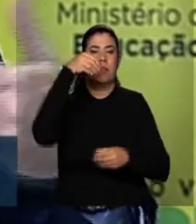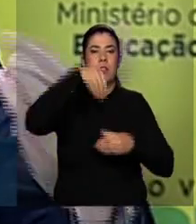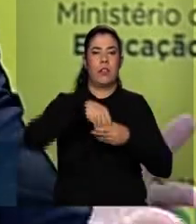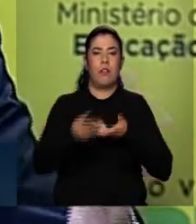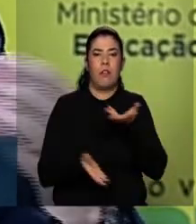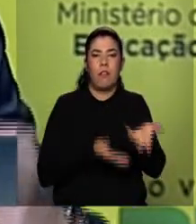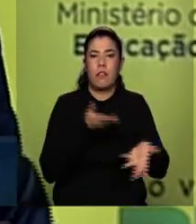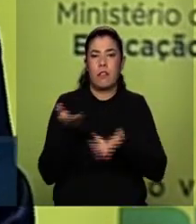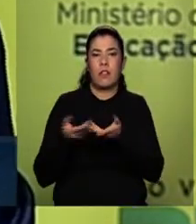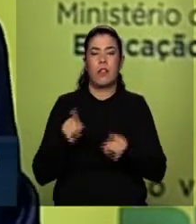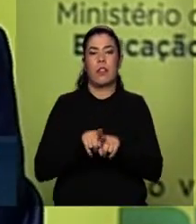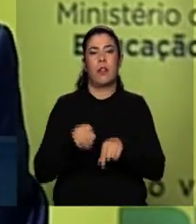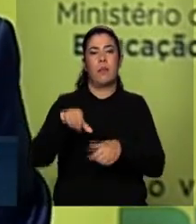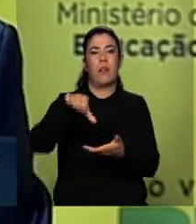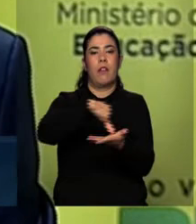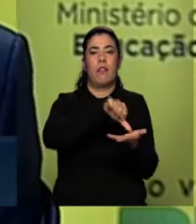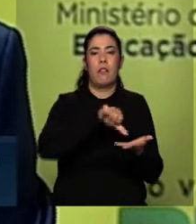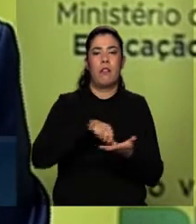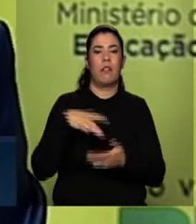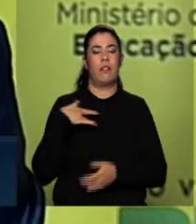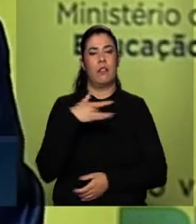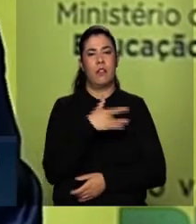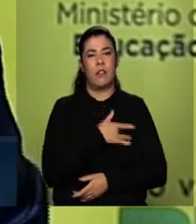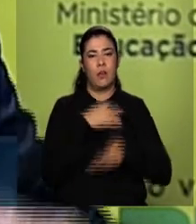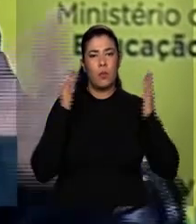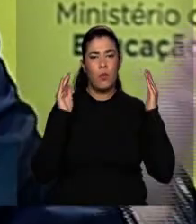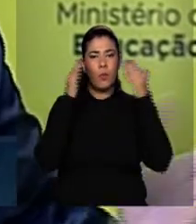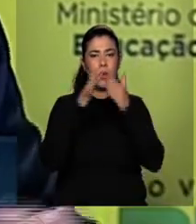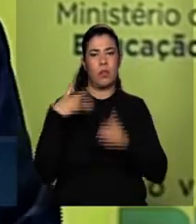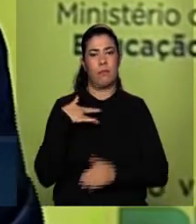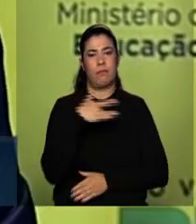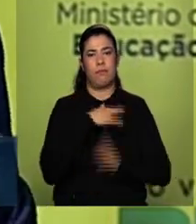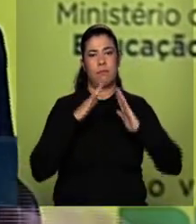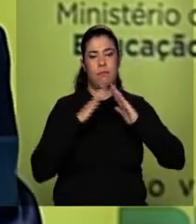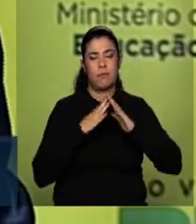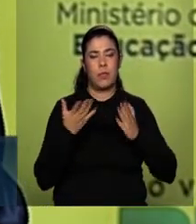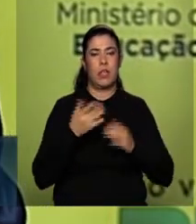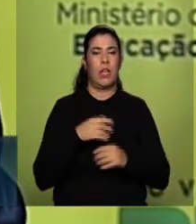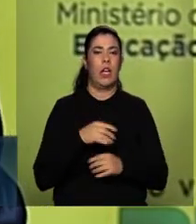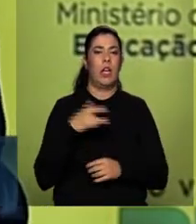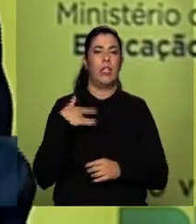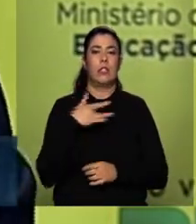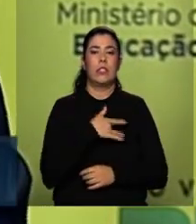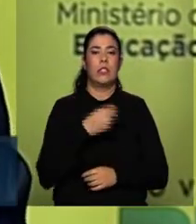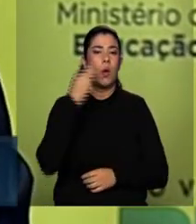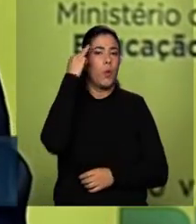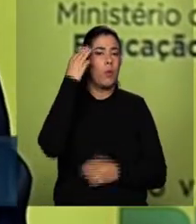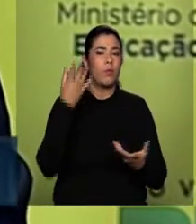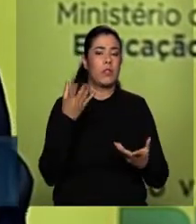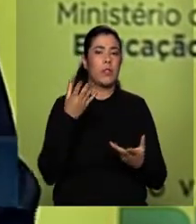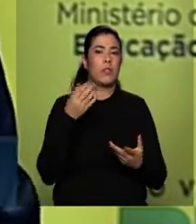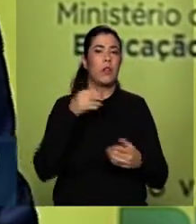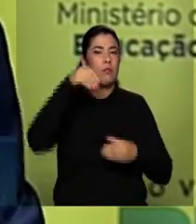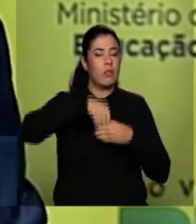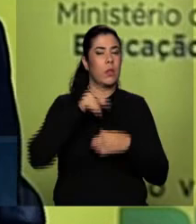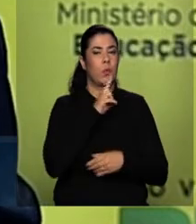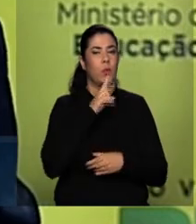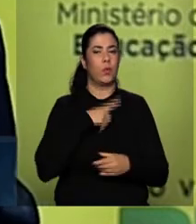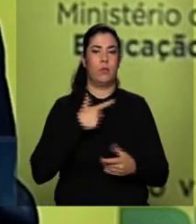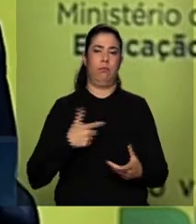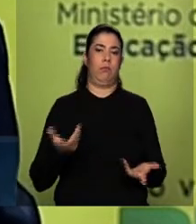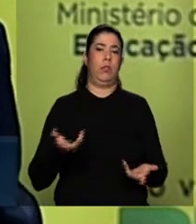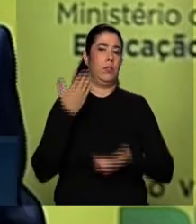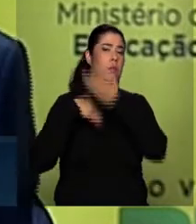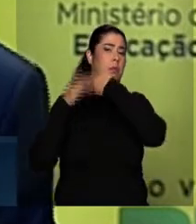ambulatorial, em centros de saúde, em atenção domiciliar, em serviços de saúde mental, para os quais nós não tínhamos, e mesmo na área de urgência e emergência, para os quais